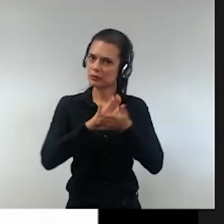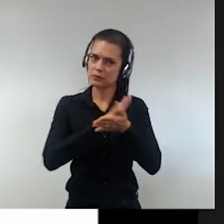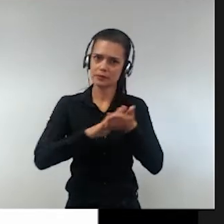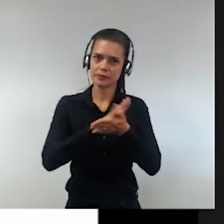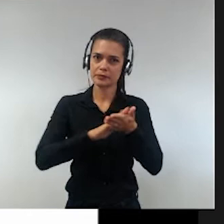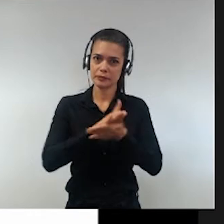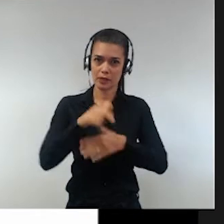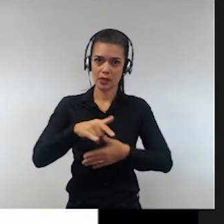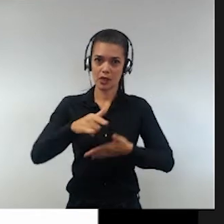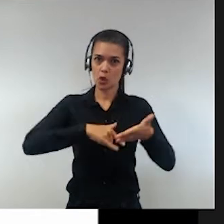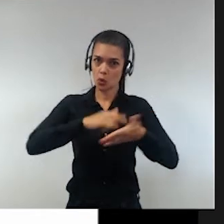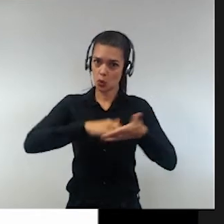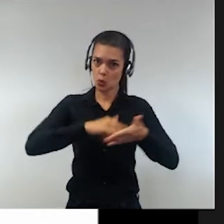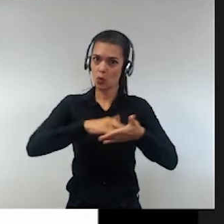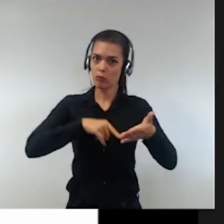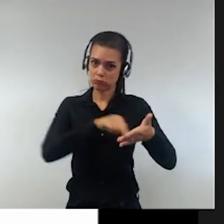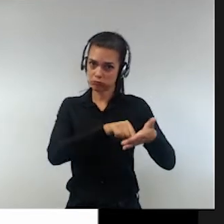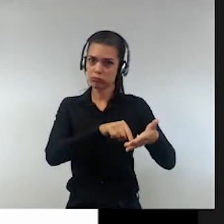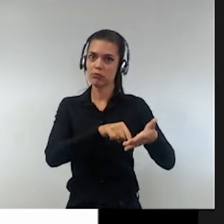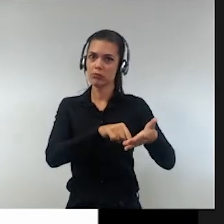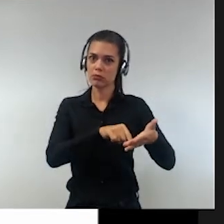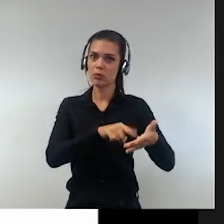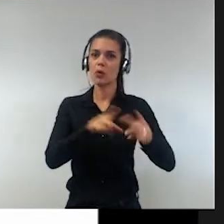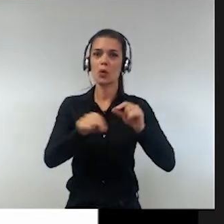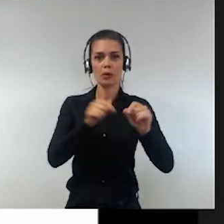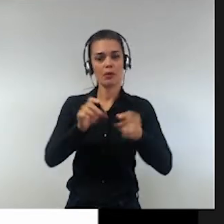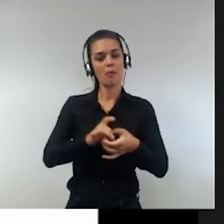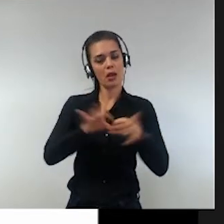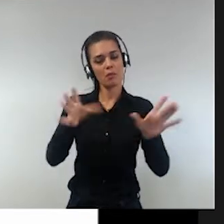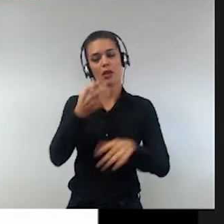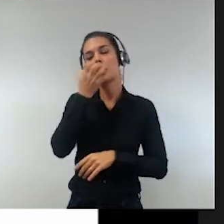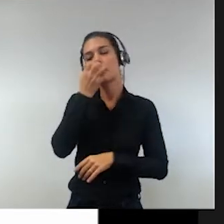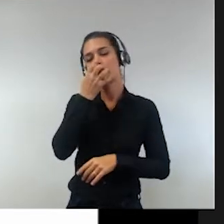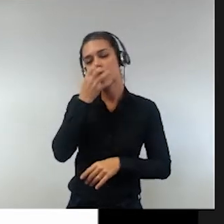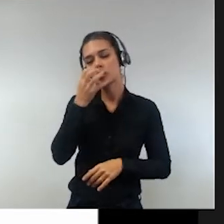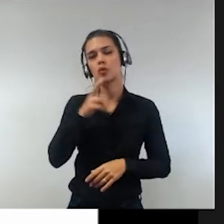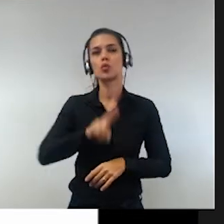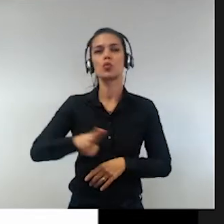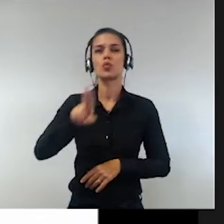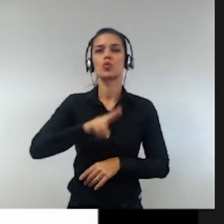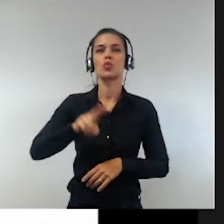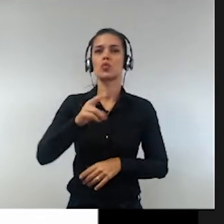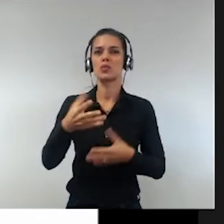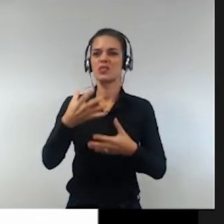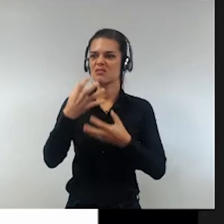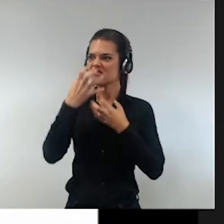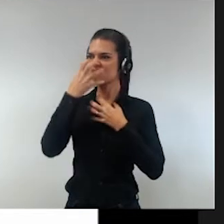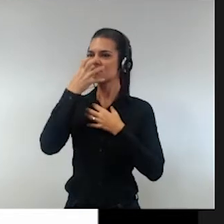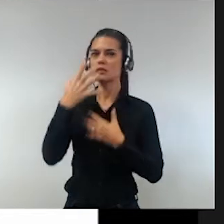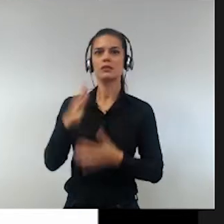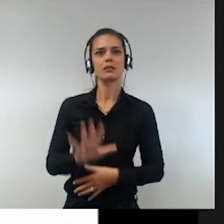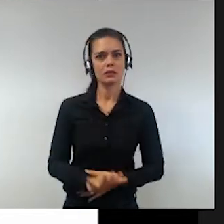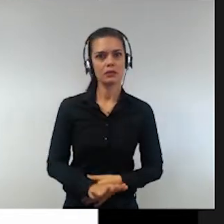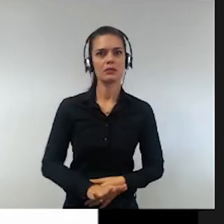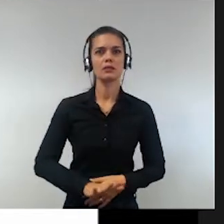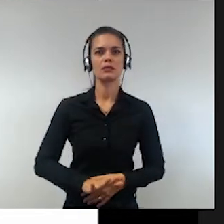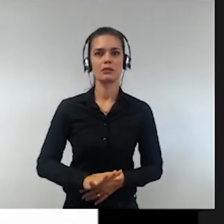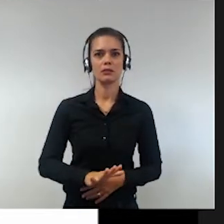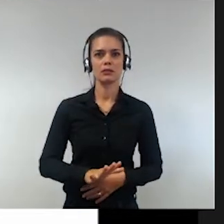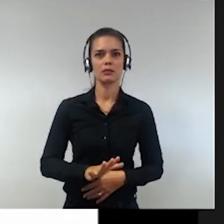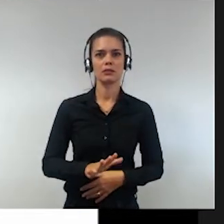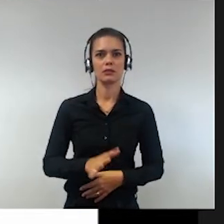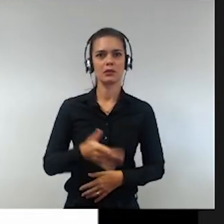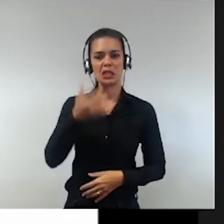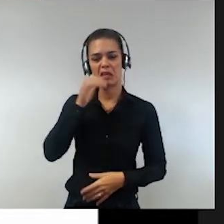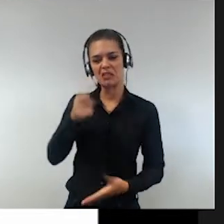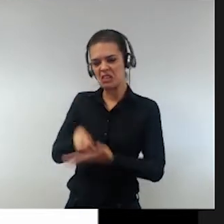Esse documento é um salvo-conduto, o teu bichinho passar para lá e para cá com você e não ser endemoniado pela gestão condominial. Então, a gente tem muito